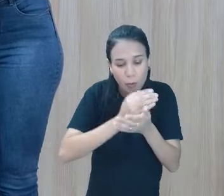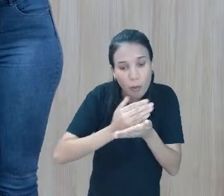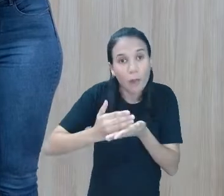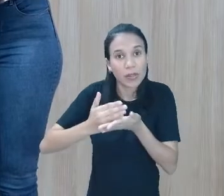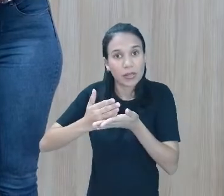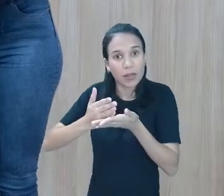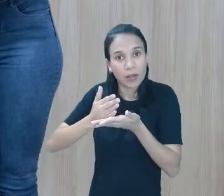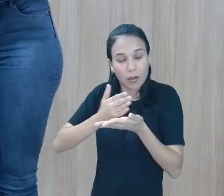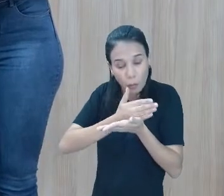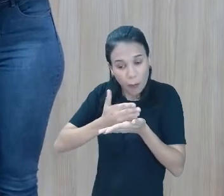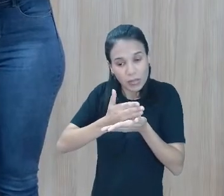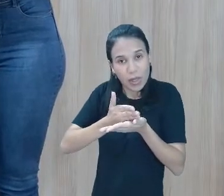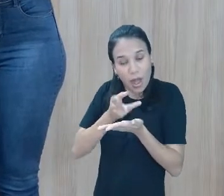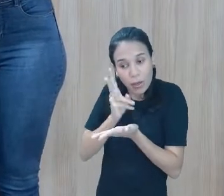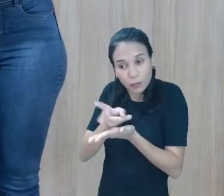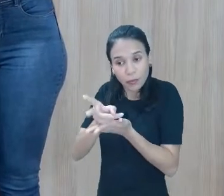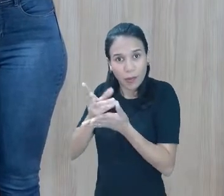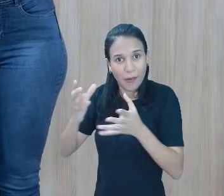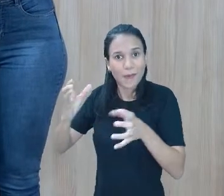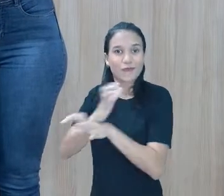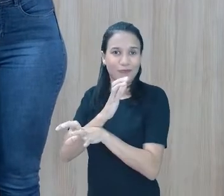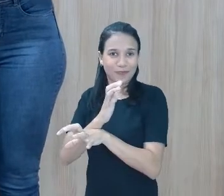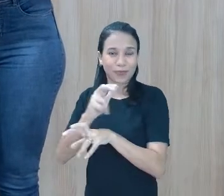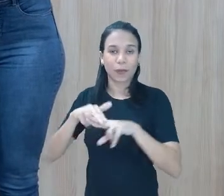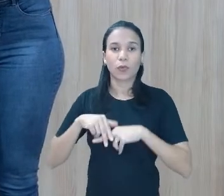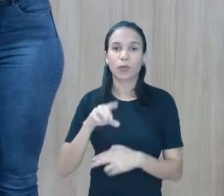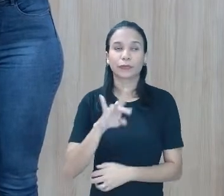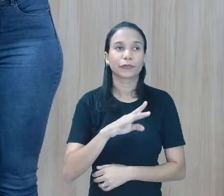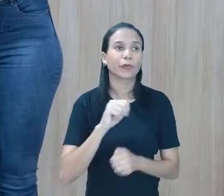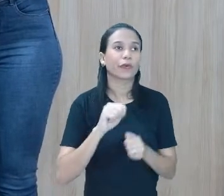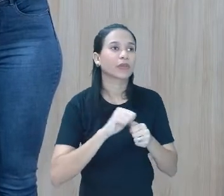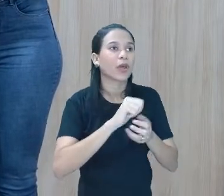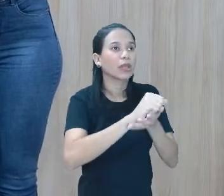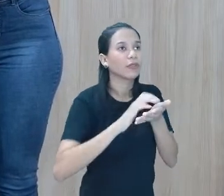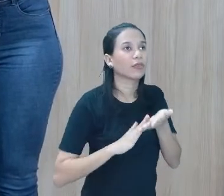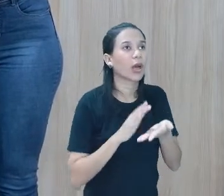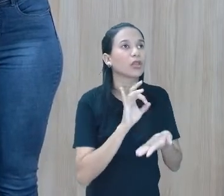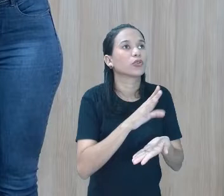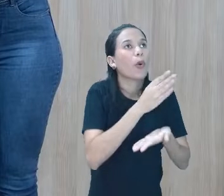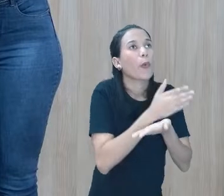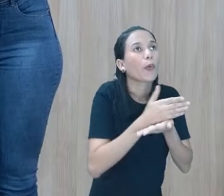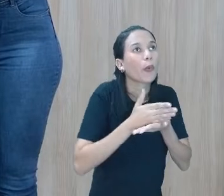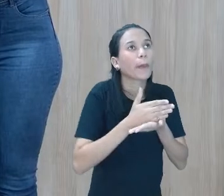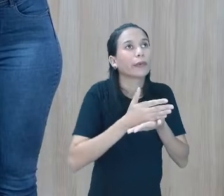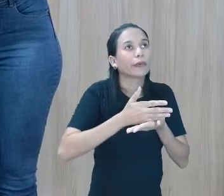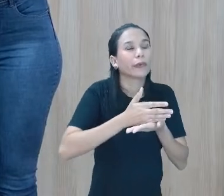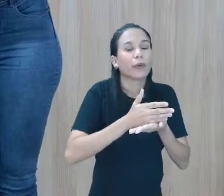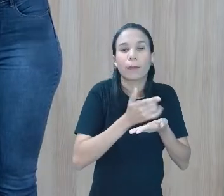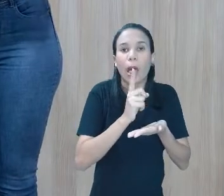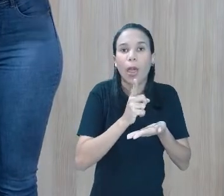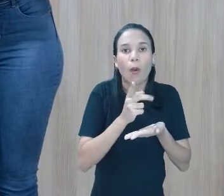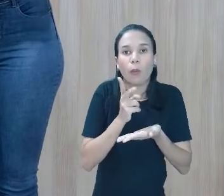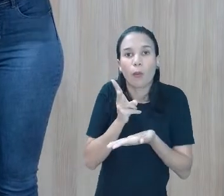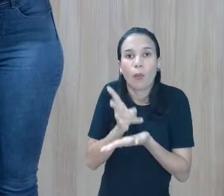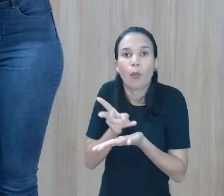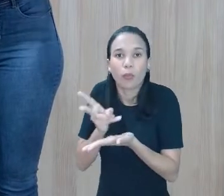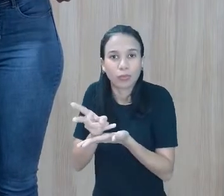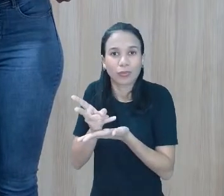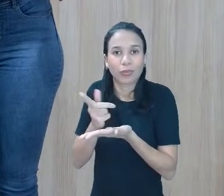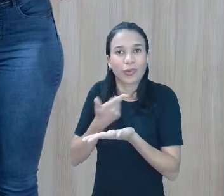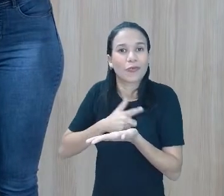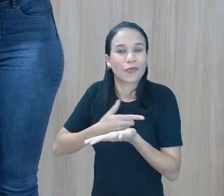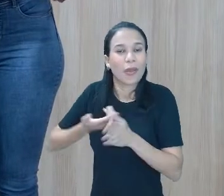permanecer e concluir. Então, não tem como a gente fazer um trabalho que precipite essas habilidades se a gente não trabalha as